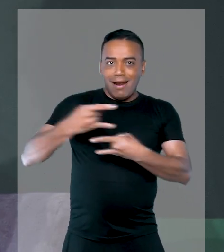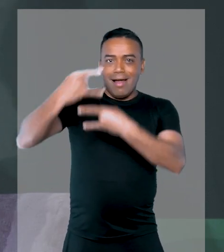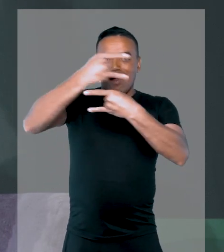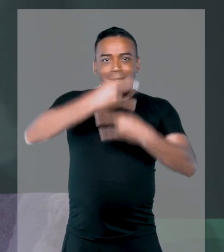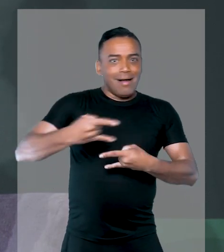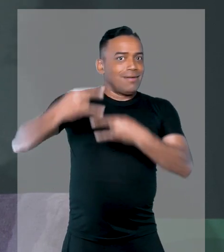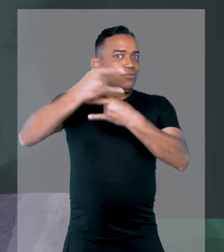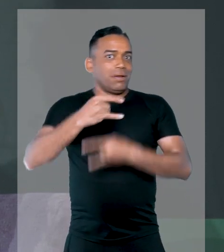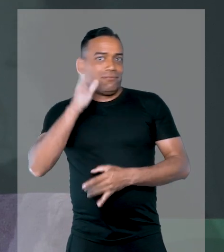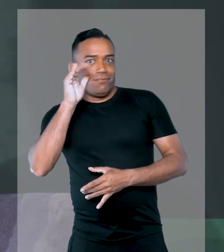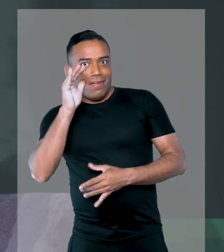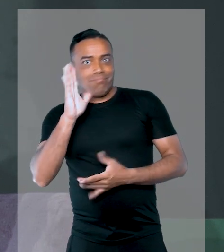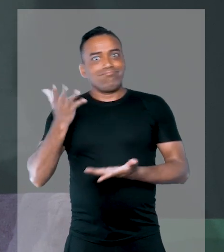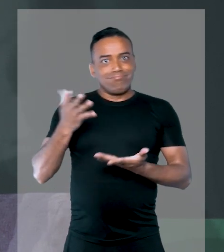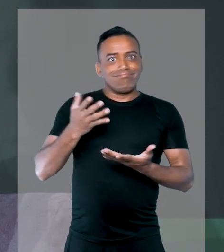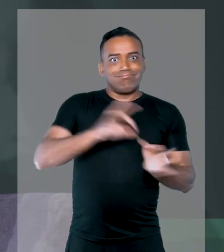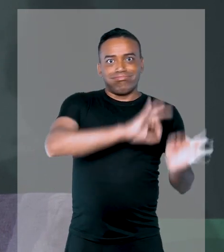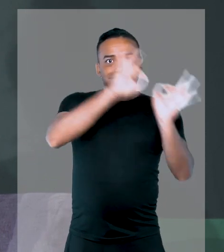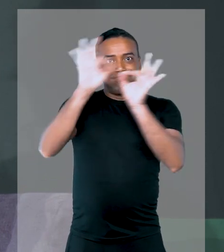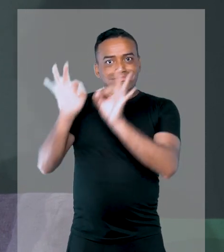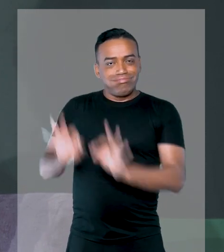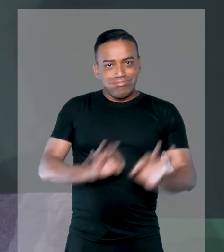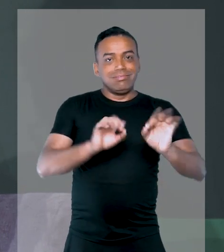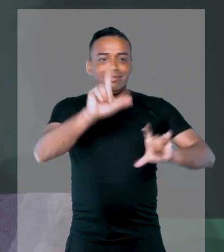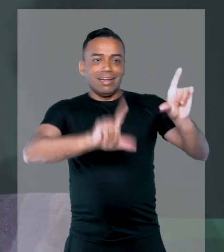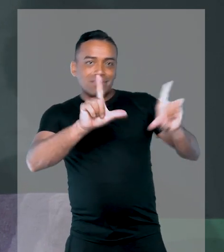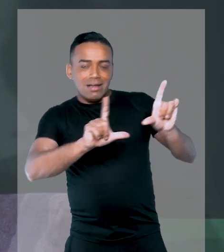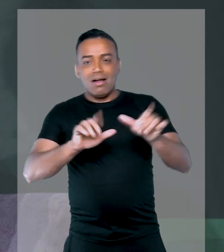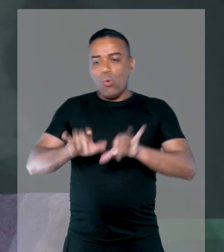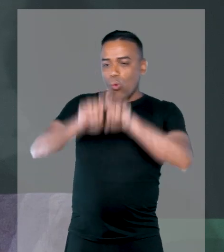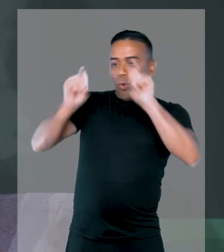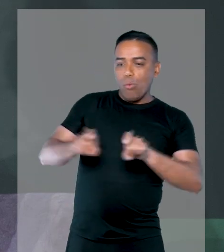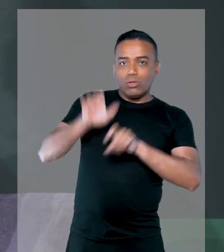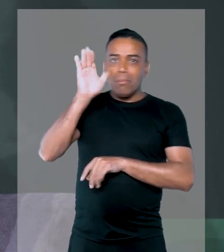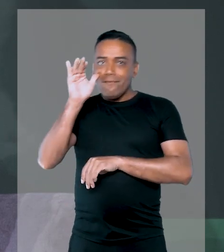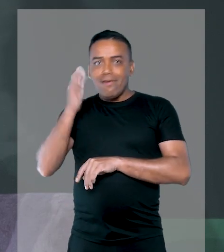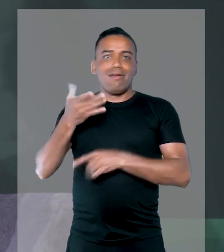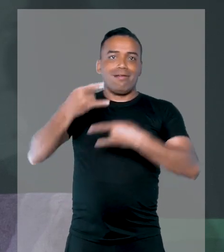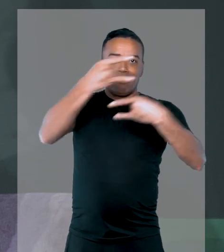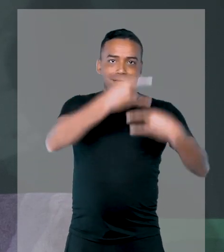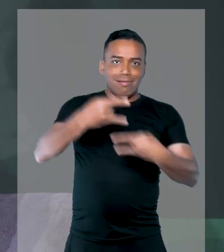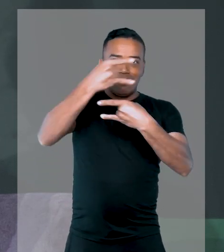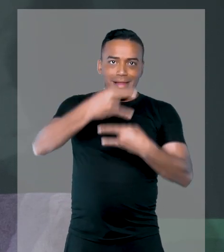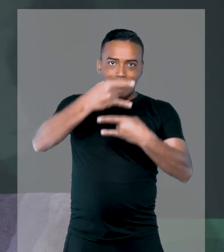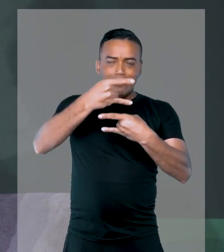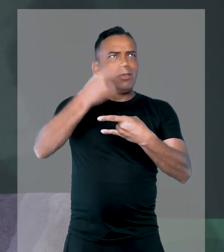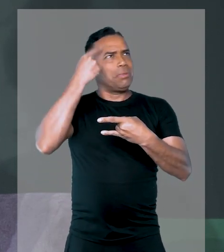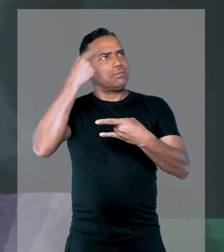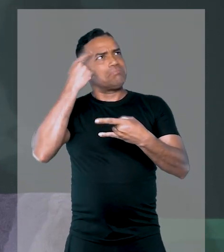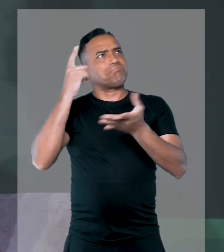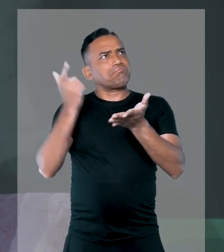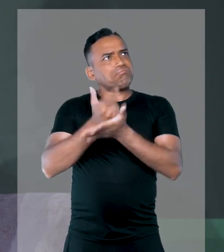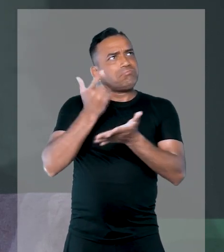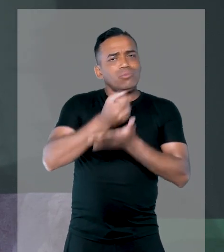nas salas, nos quartos, para ficar em volta da TV ou do computador e assistir as lives. E eu tinha pensado em escrever